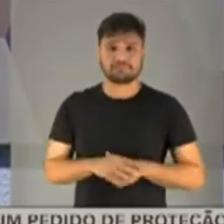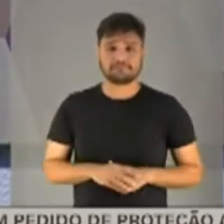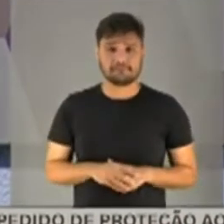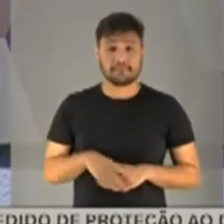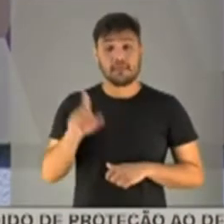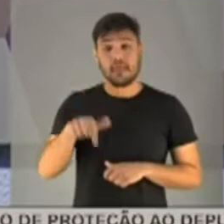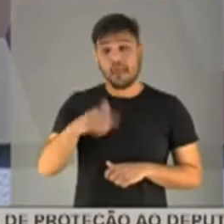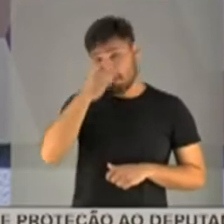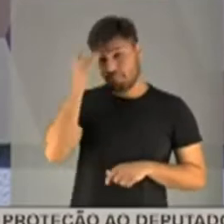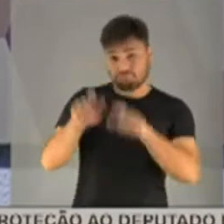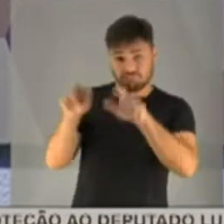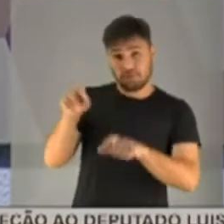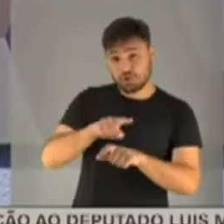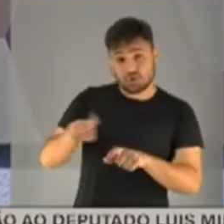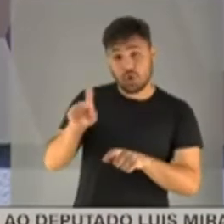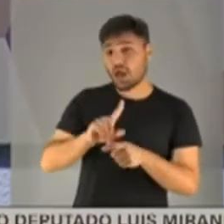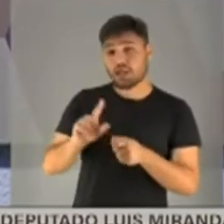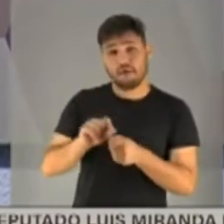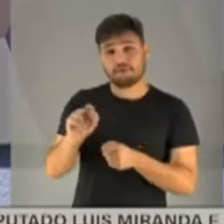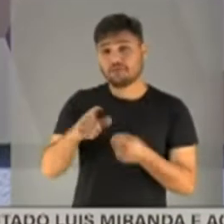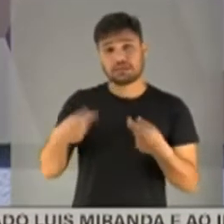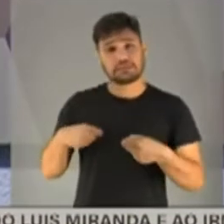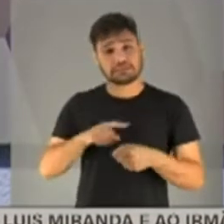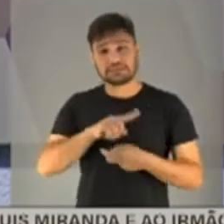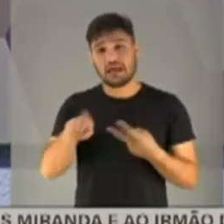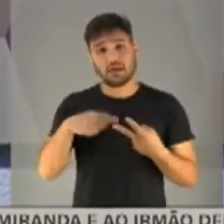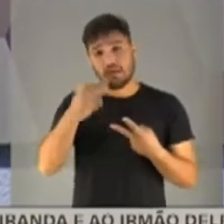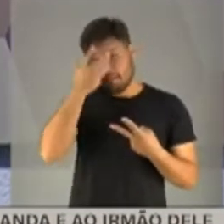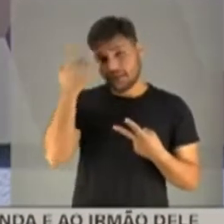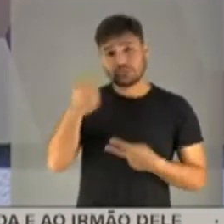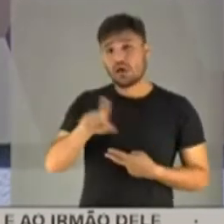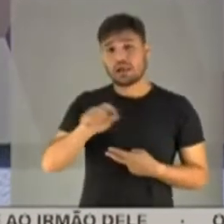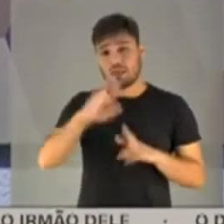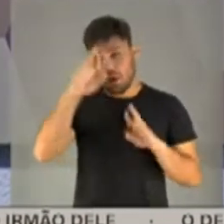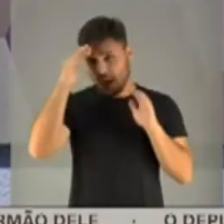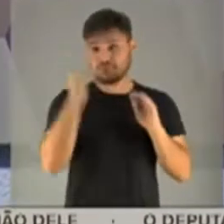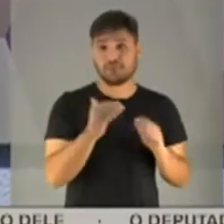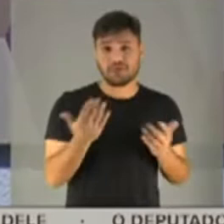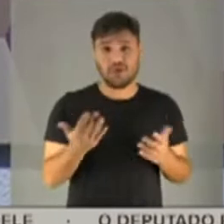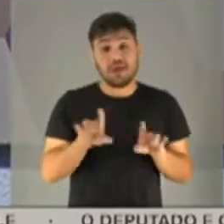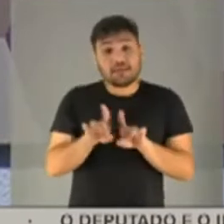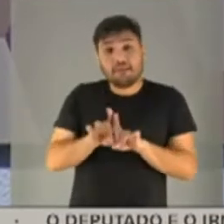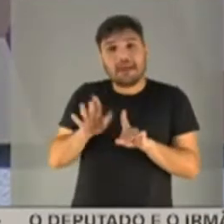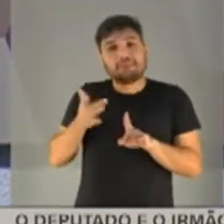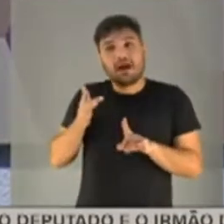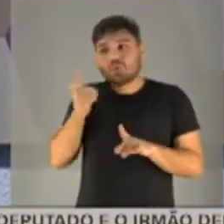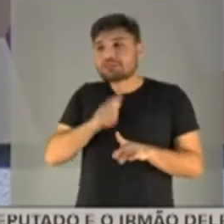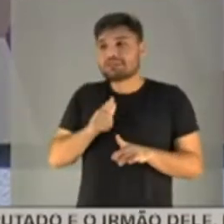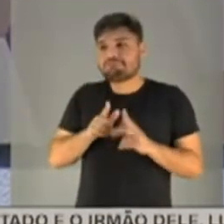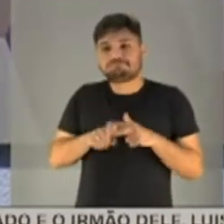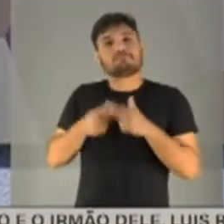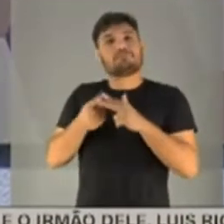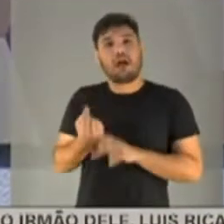Responsabilização daqueles que deixaram de fazer o que era necessário, daqueles que deixaram de cumprir o seu dever e também de reparação.